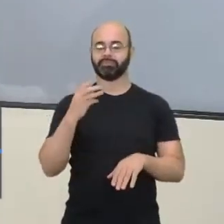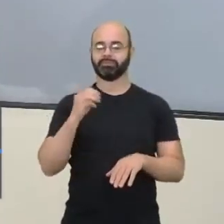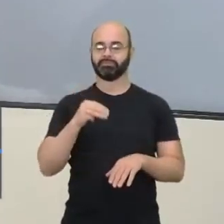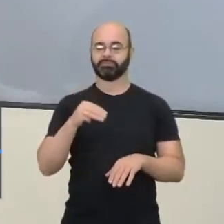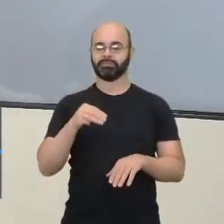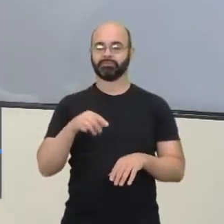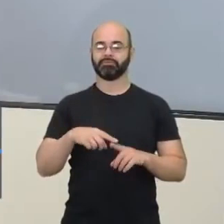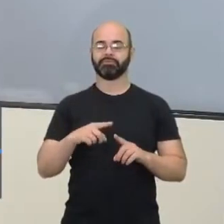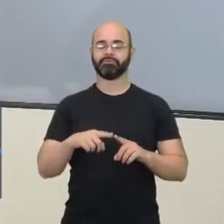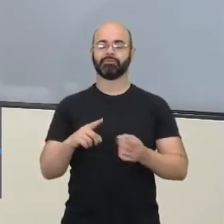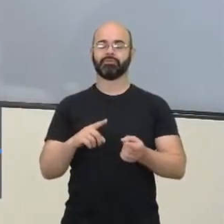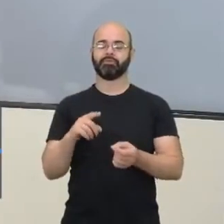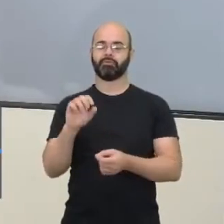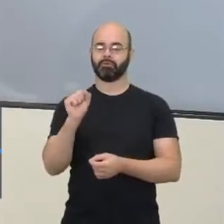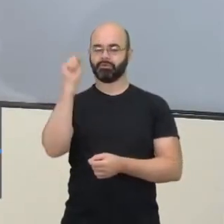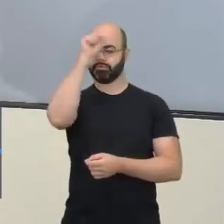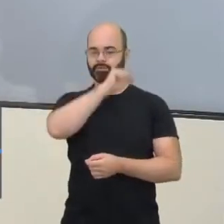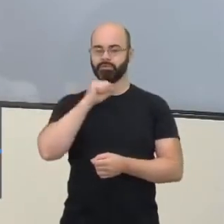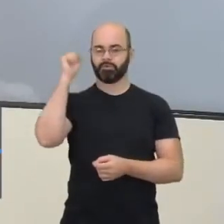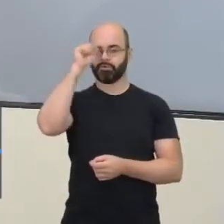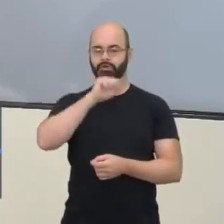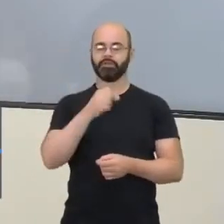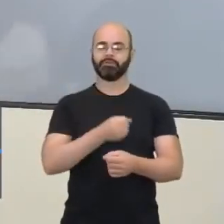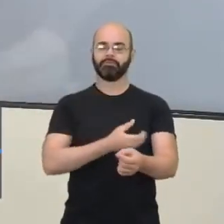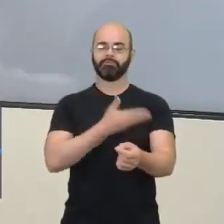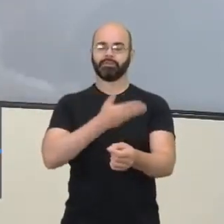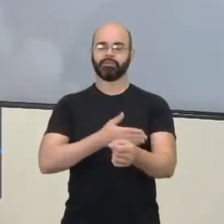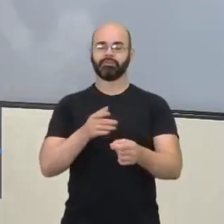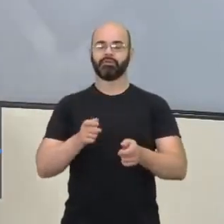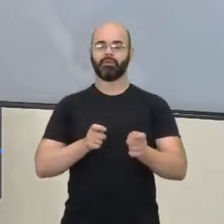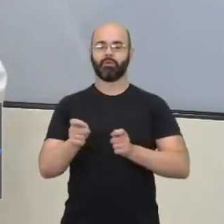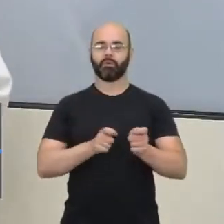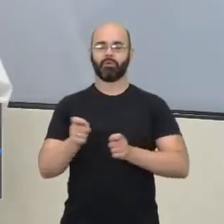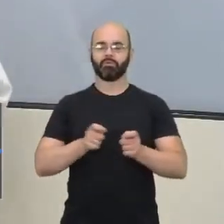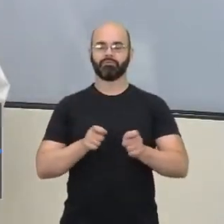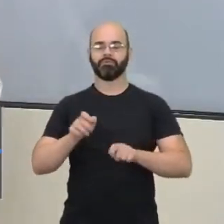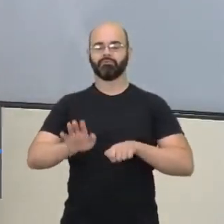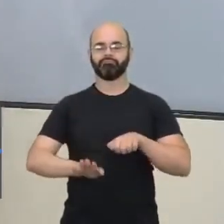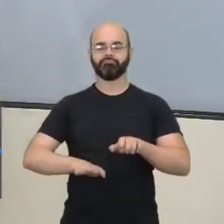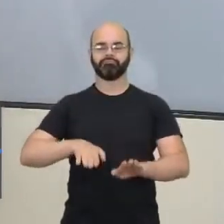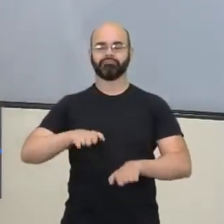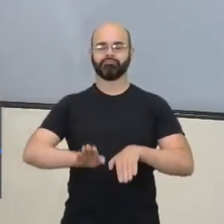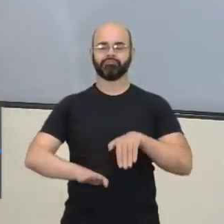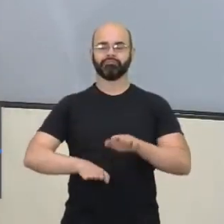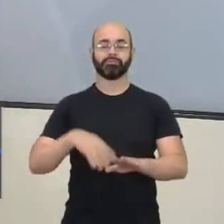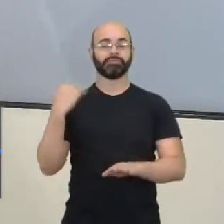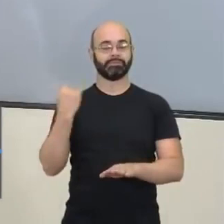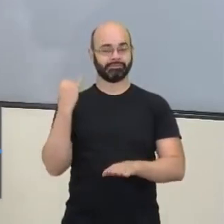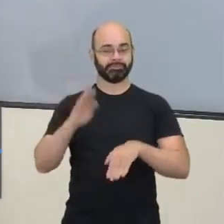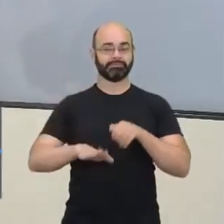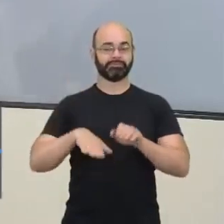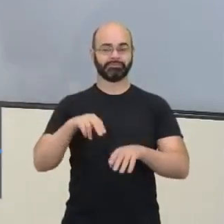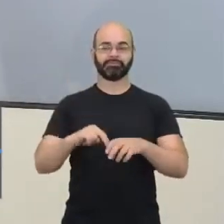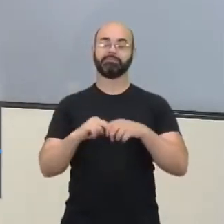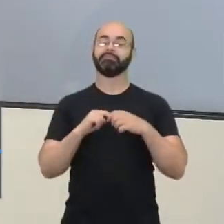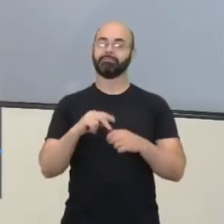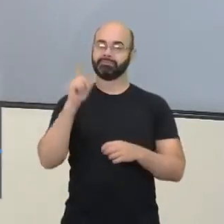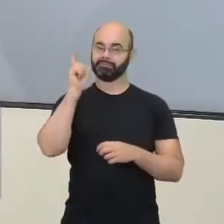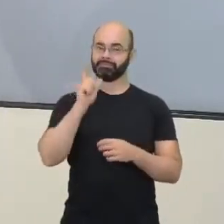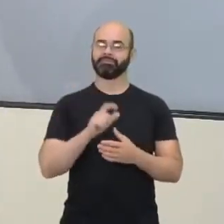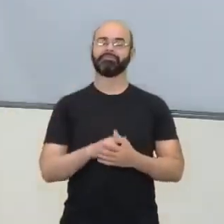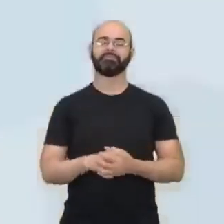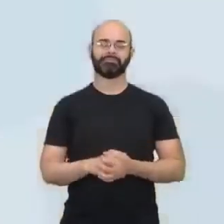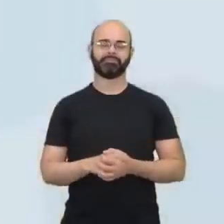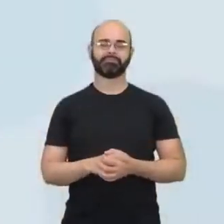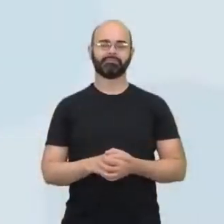8 horas de pressão controlada. Olha só que interessante. Então, para você ver como todos os sistemas estão integrados, né? Então, tá aí, ó, o que nós vimos nessa